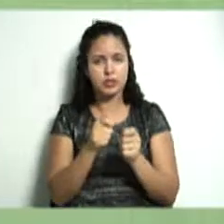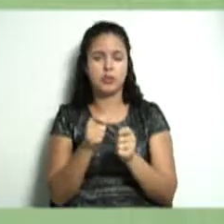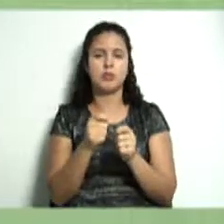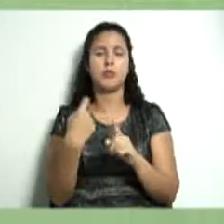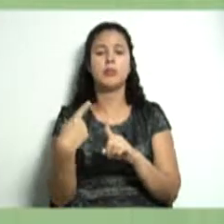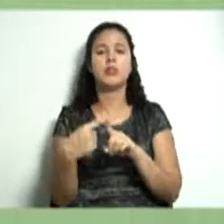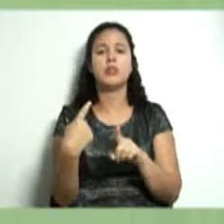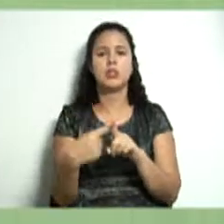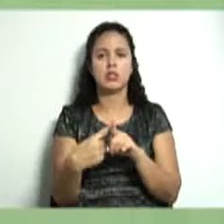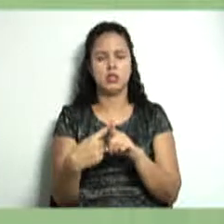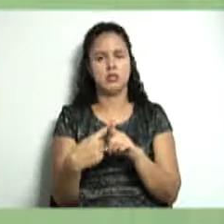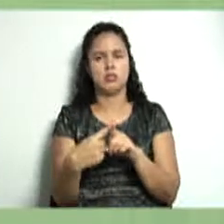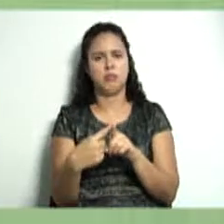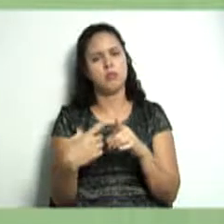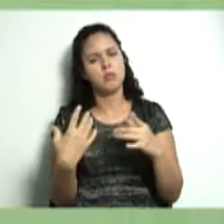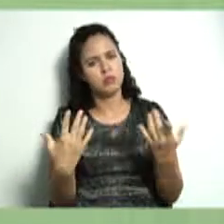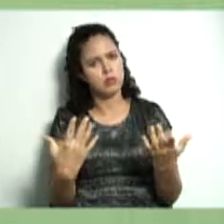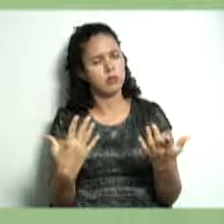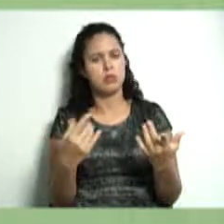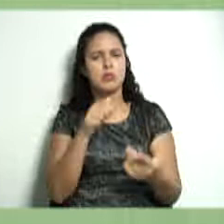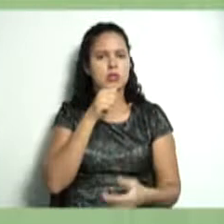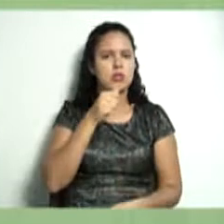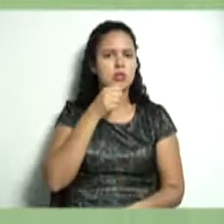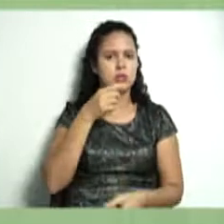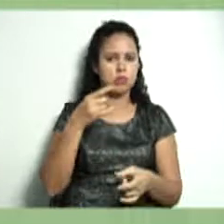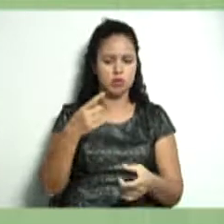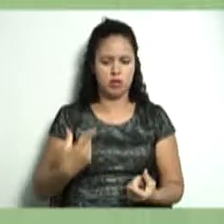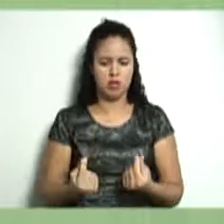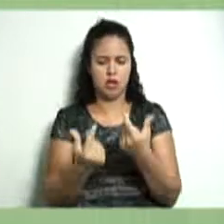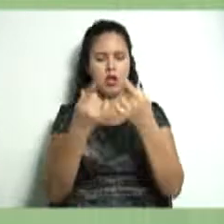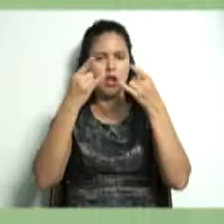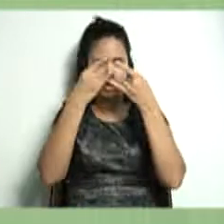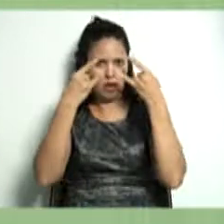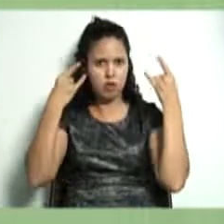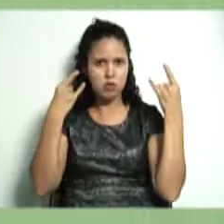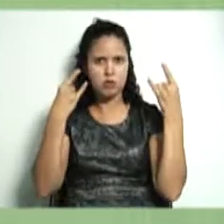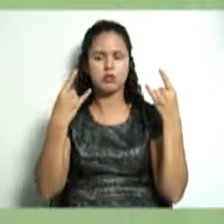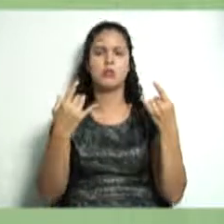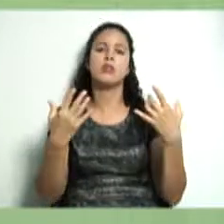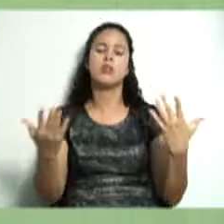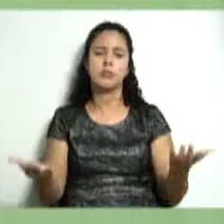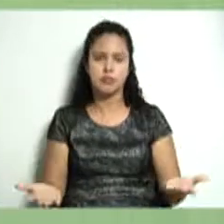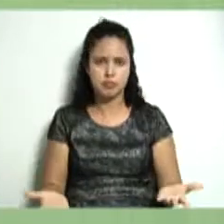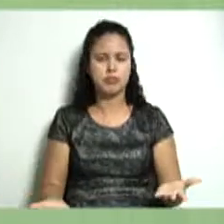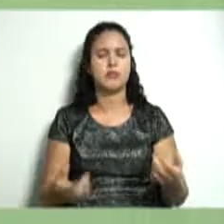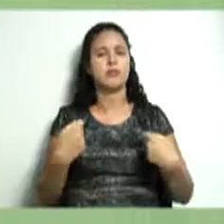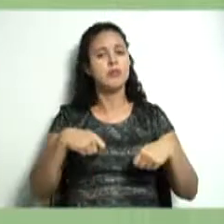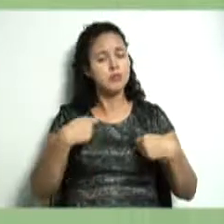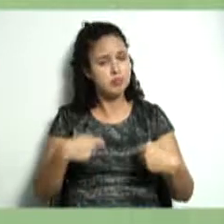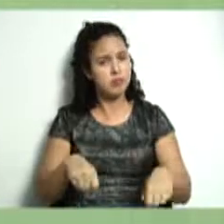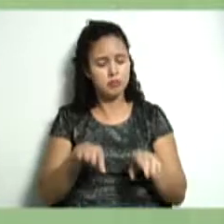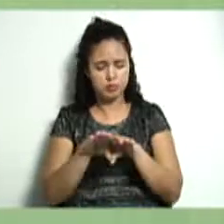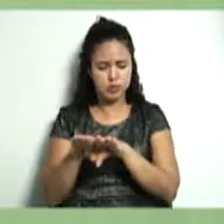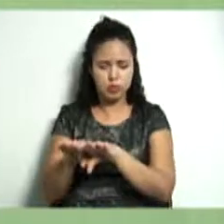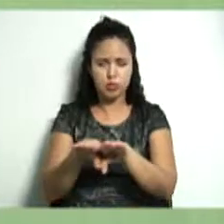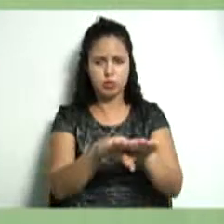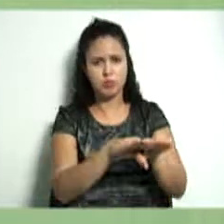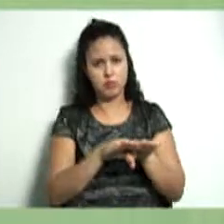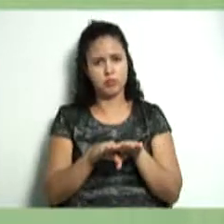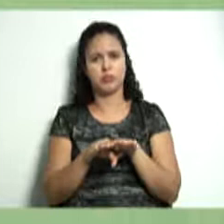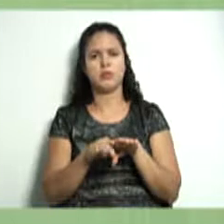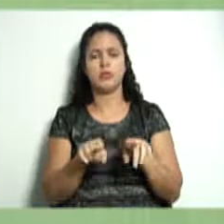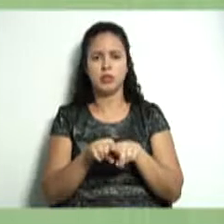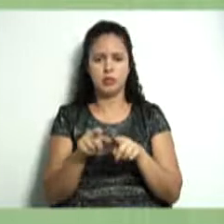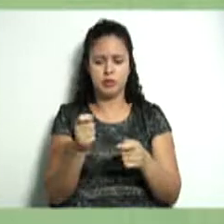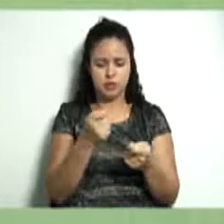não tenha lucro, que é o último ponto aqui, por mais que ela não seja lucrativa, ela sim é